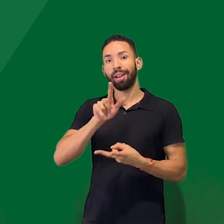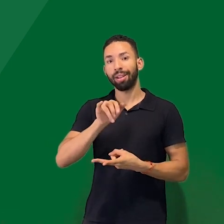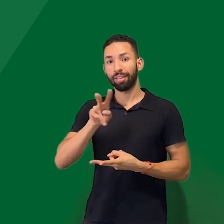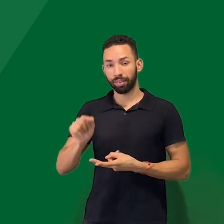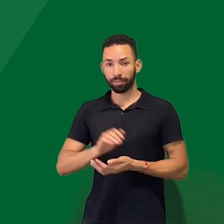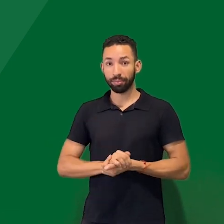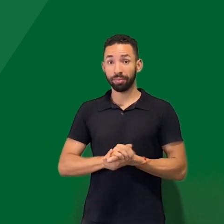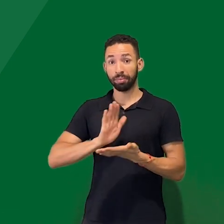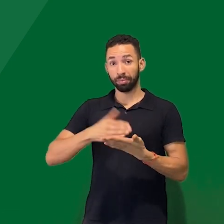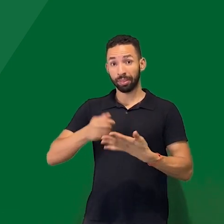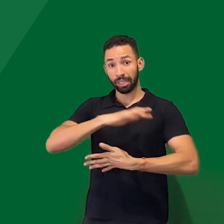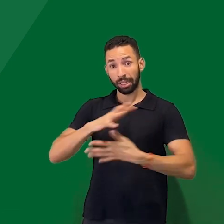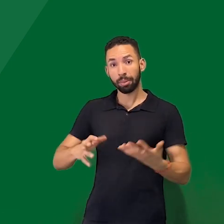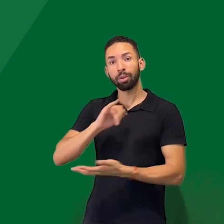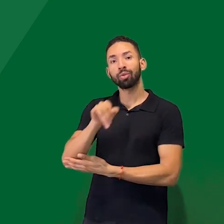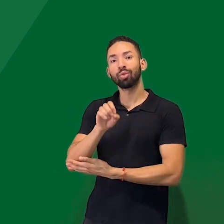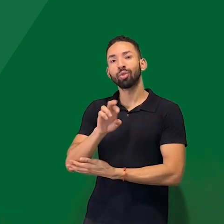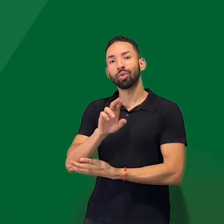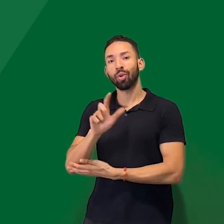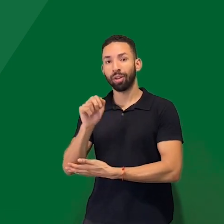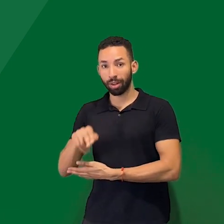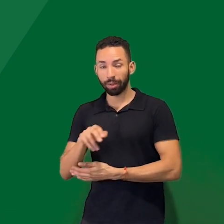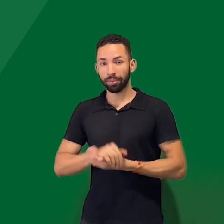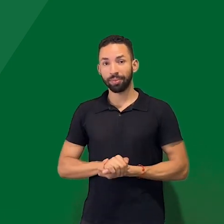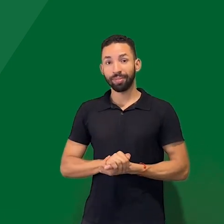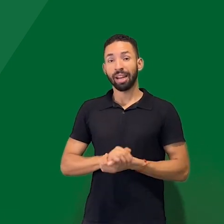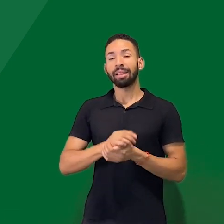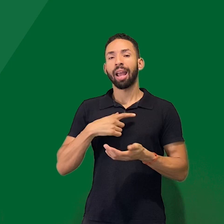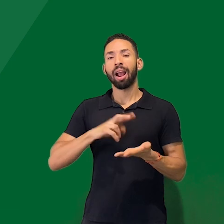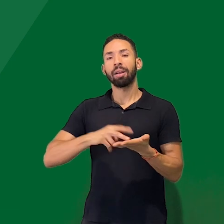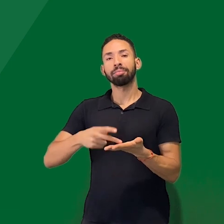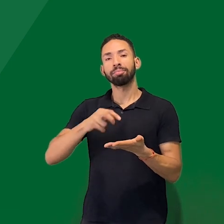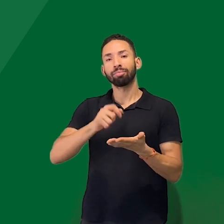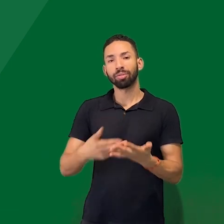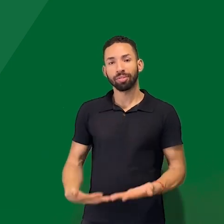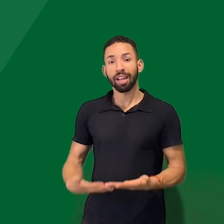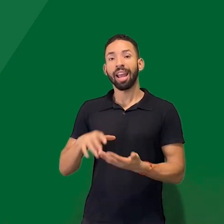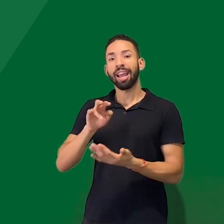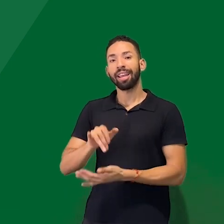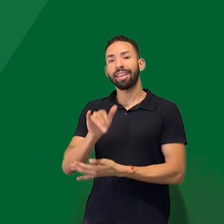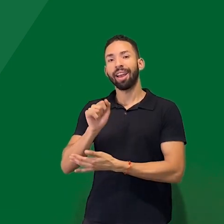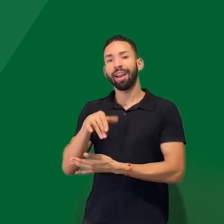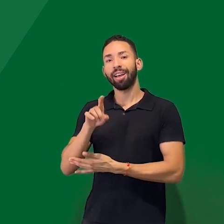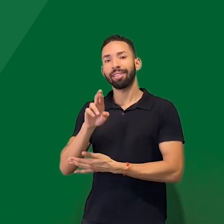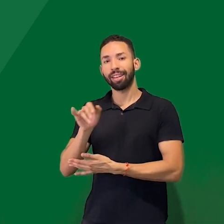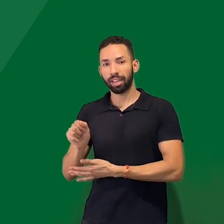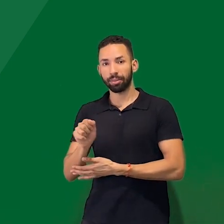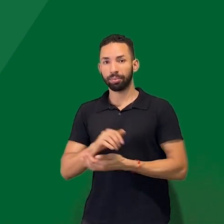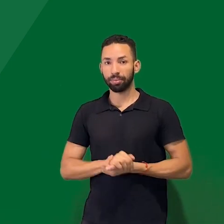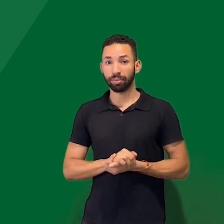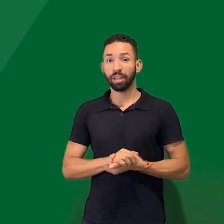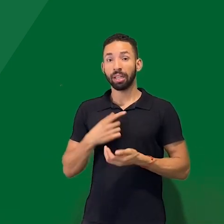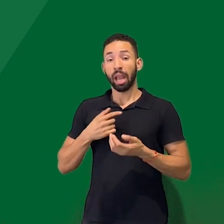Lívia Amaral. Tradução em Libras, Jorlan Queiroz. Transcrição, Iandria Raielen. Edição, Érico José.